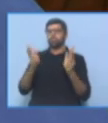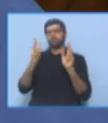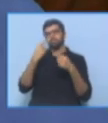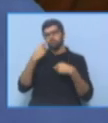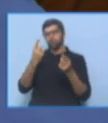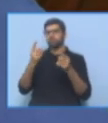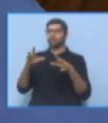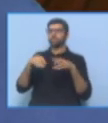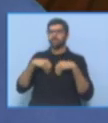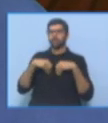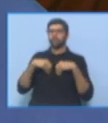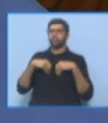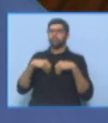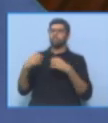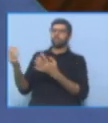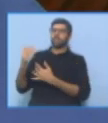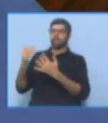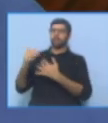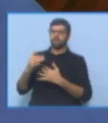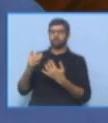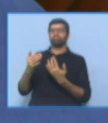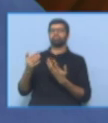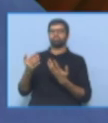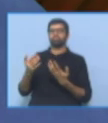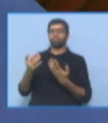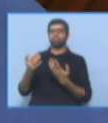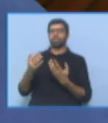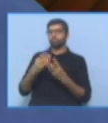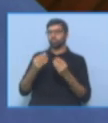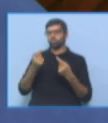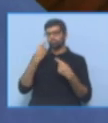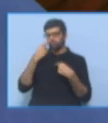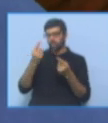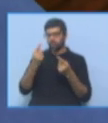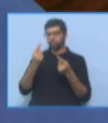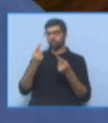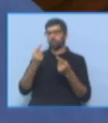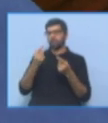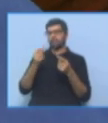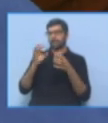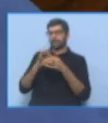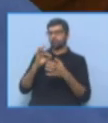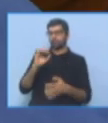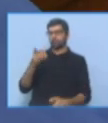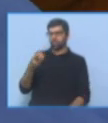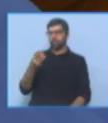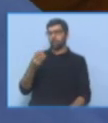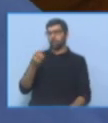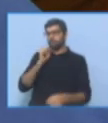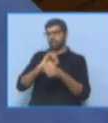acolher mais migrantes e muitos já o manifestaram concretamente em relação a estes 49 que estão no